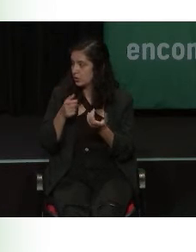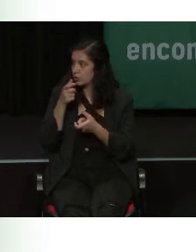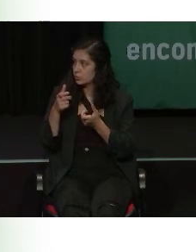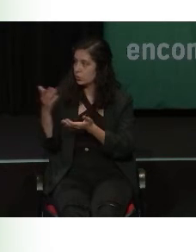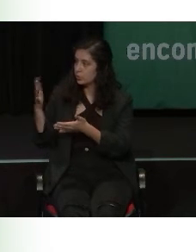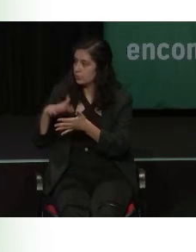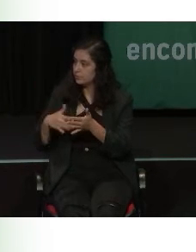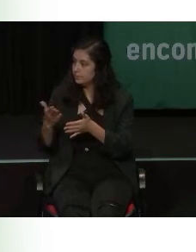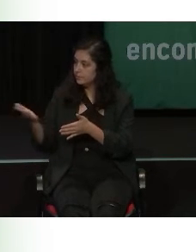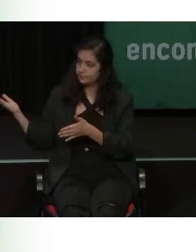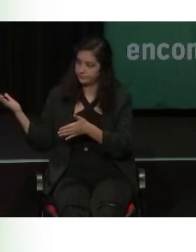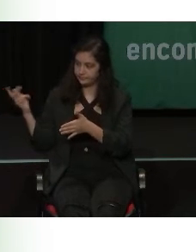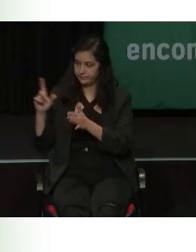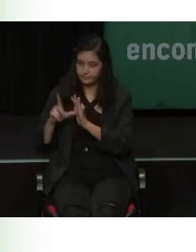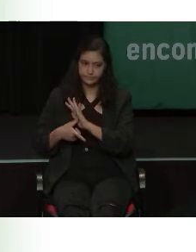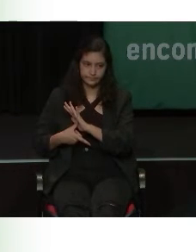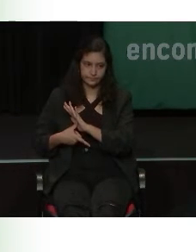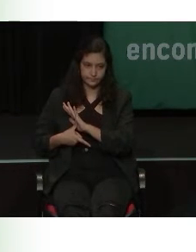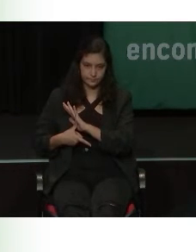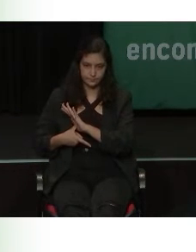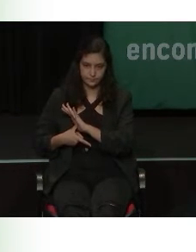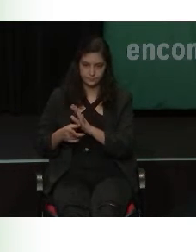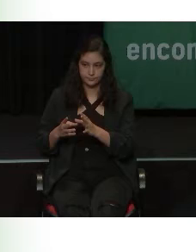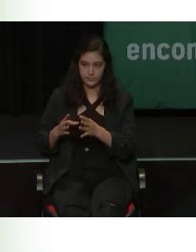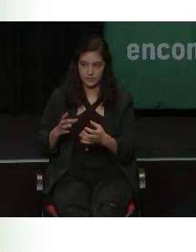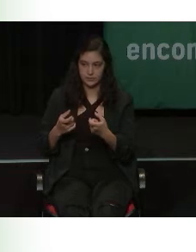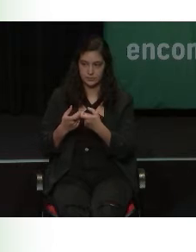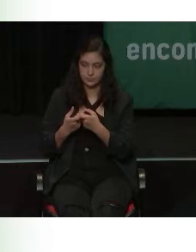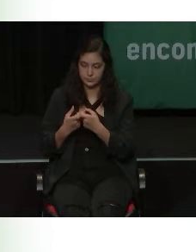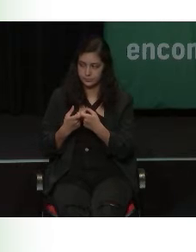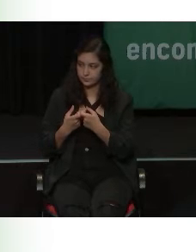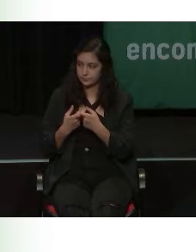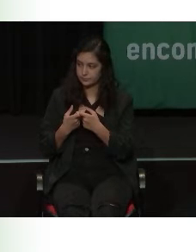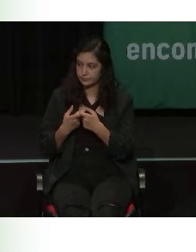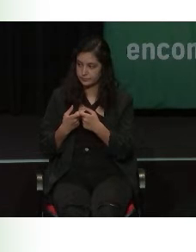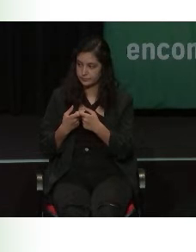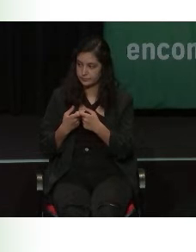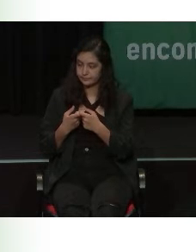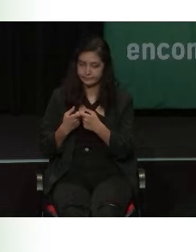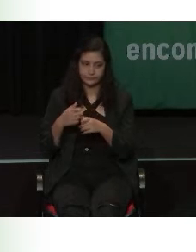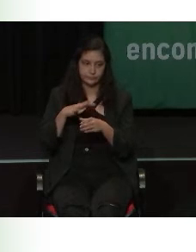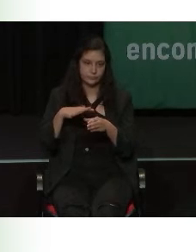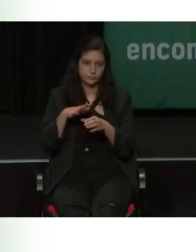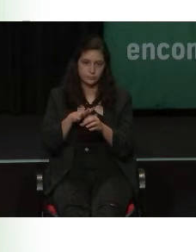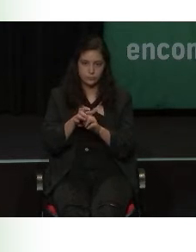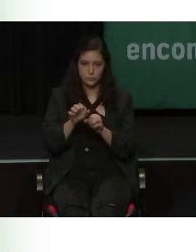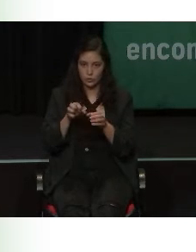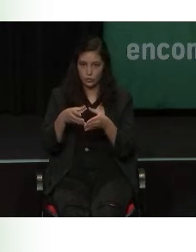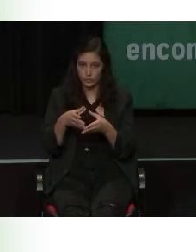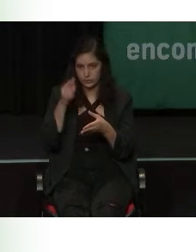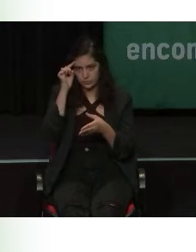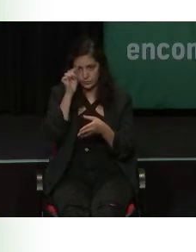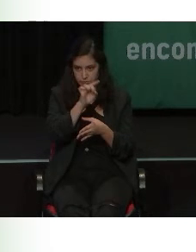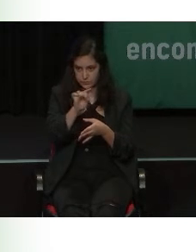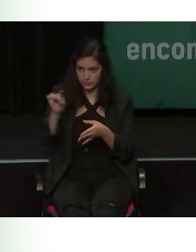do the painel. meeting and my Este colleagues projeto é at um the projeto panel. This inspirado project is pela a project situação inspired by the pandémica, pandemic situation